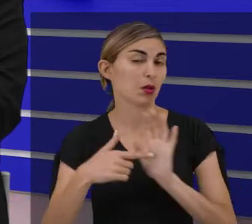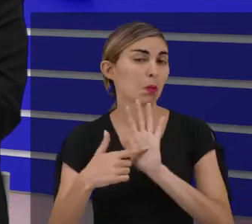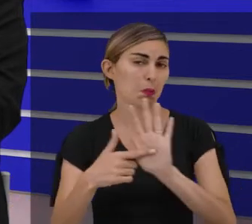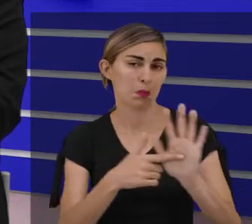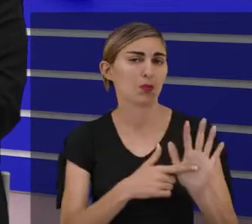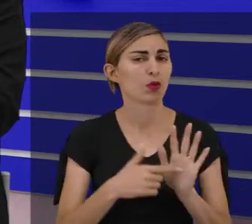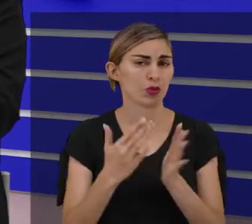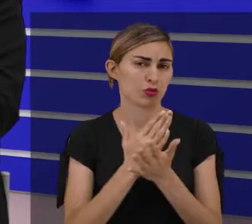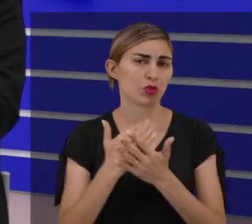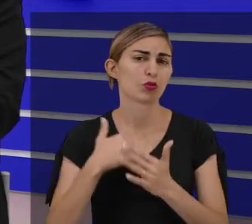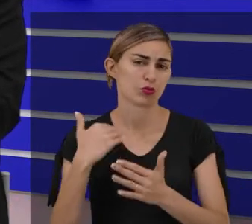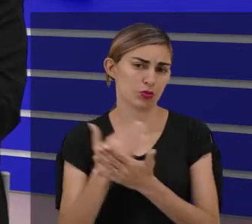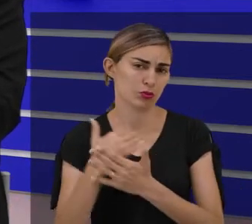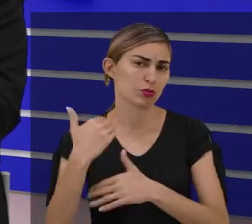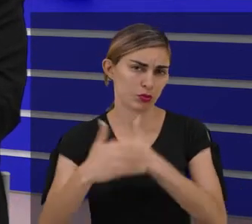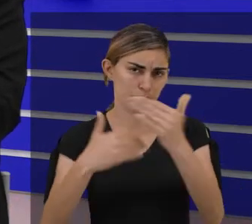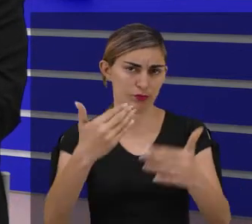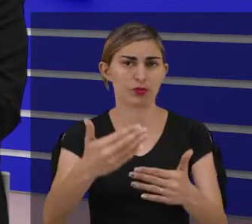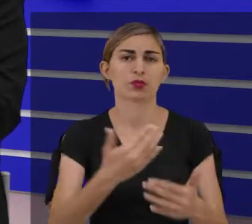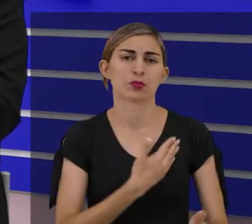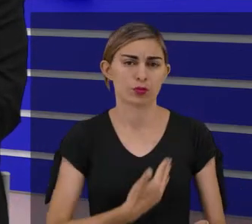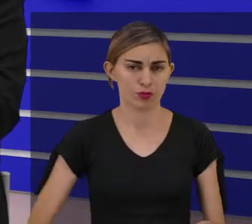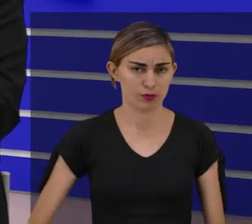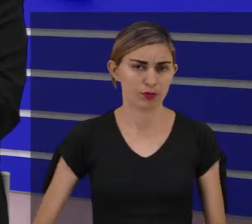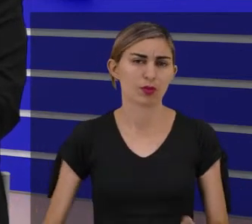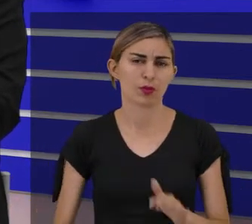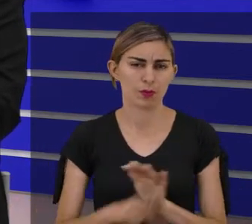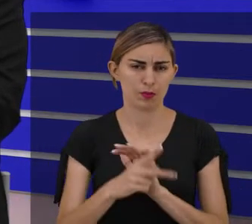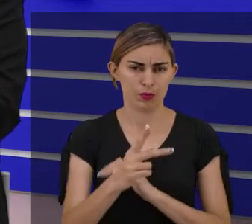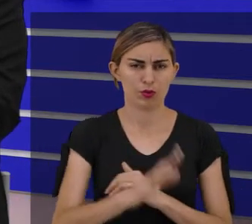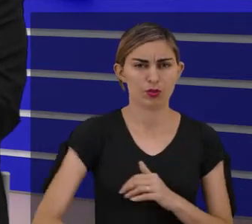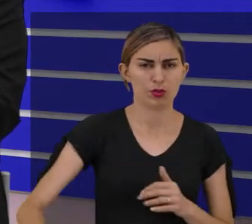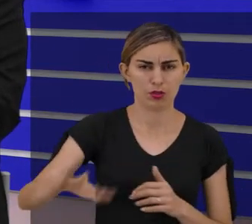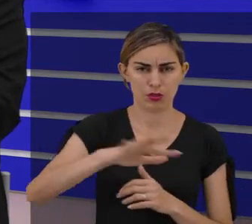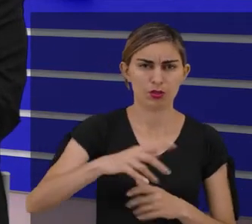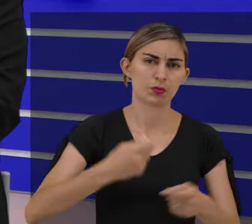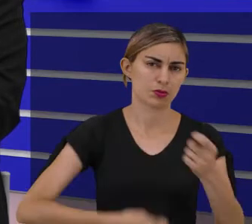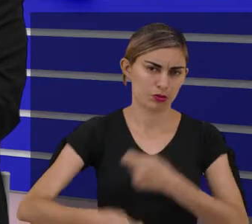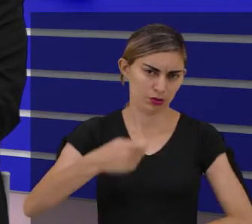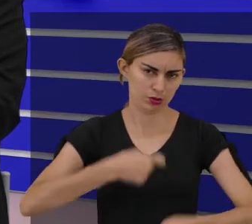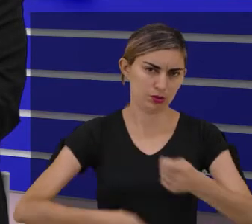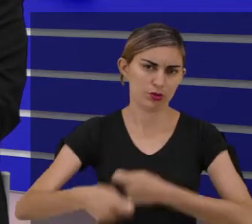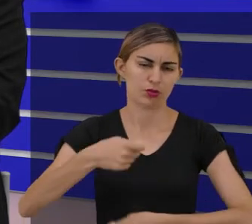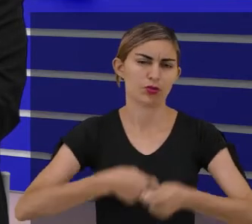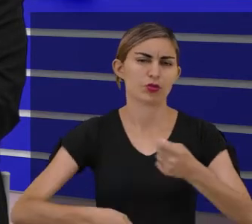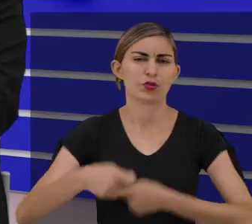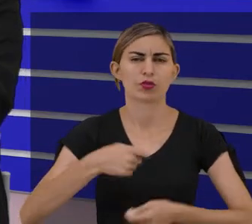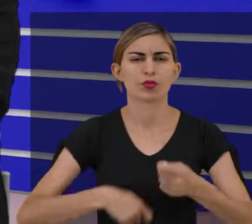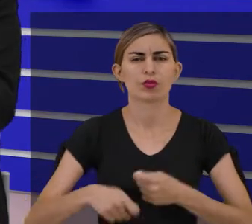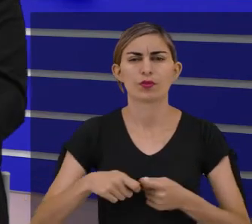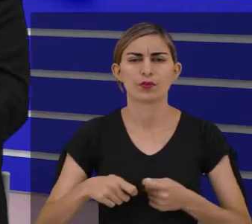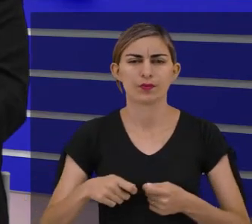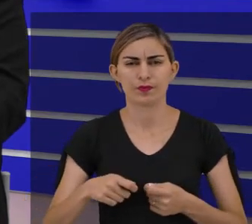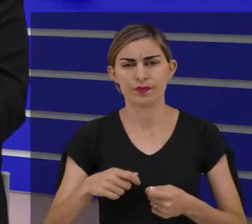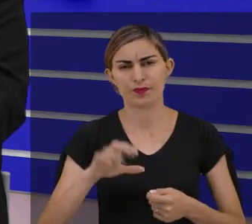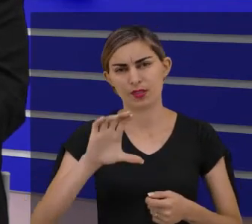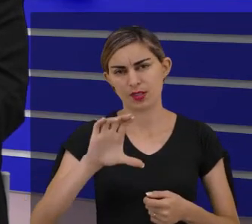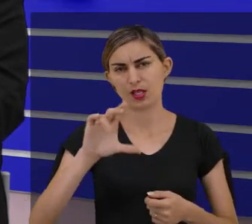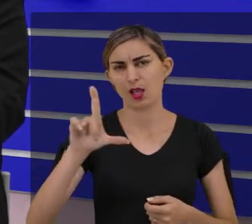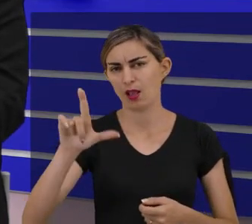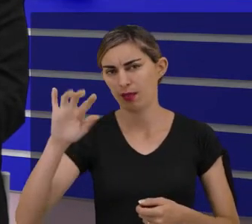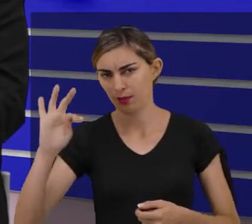ele traz alguns avanços, a meu ver. Sim. Especificamente no campo da negociação, da possibilidade da negociação, porque quando a